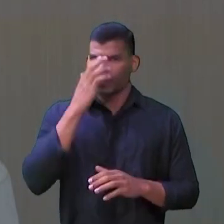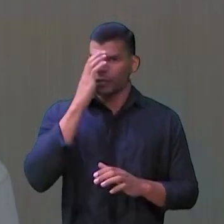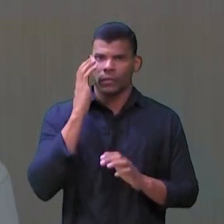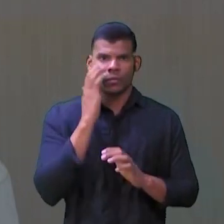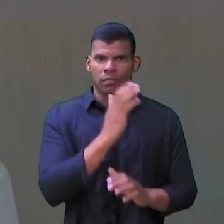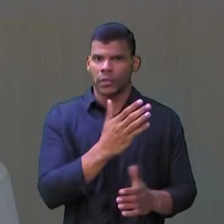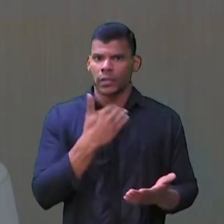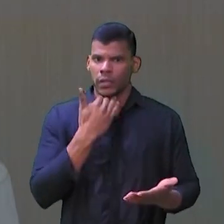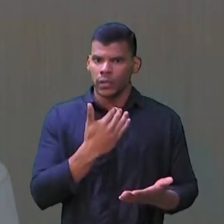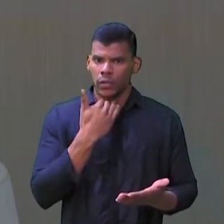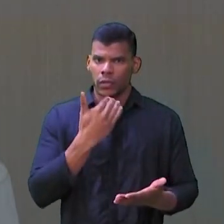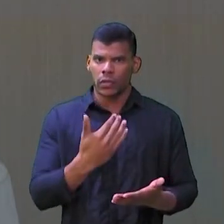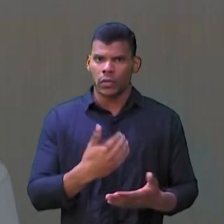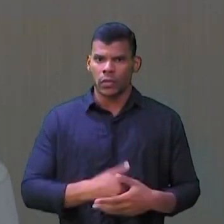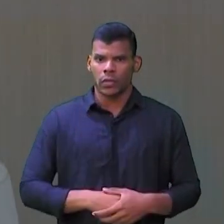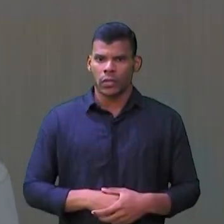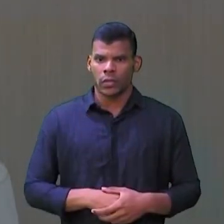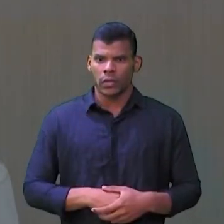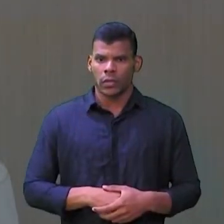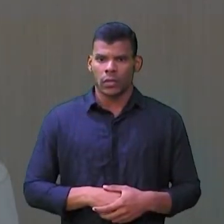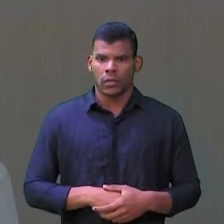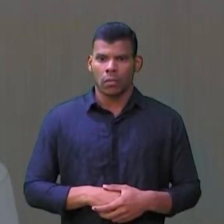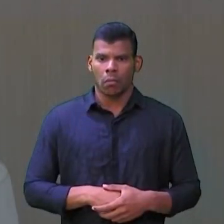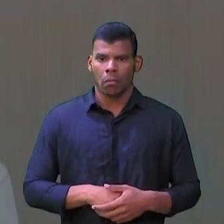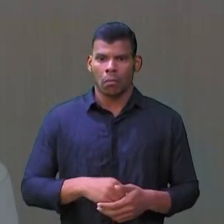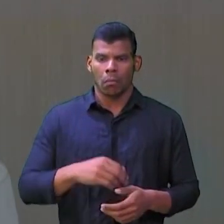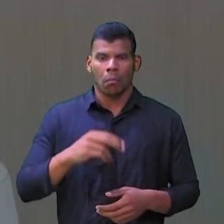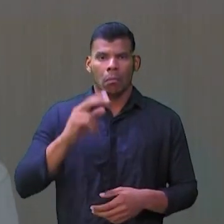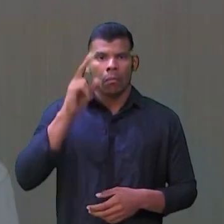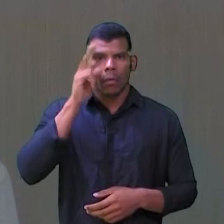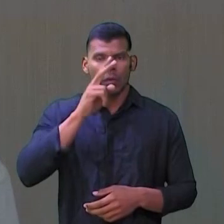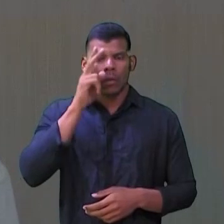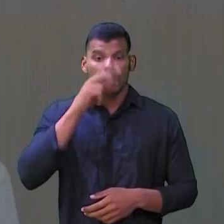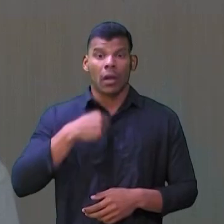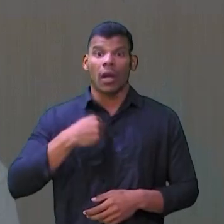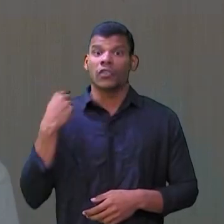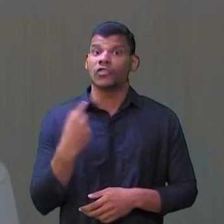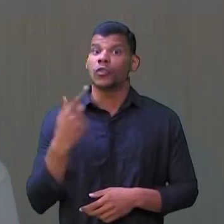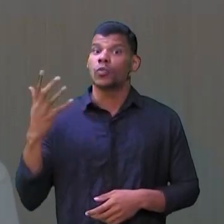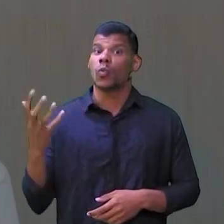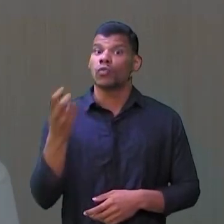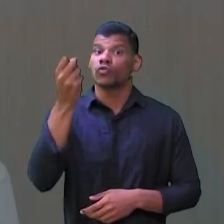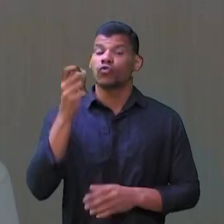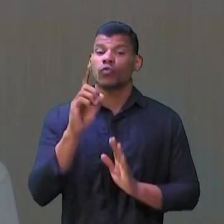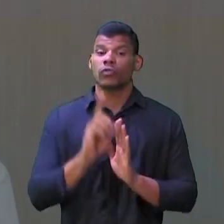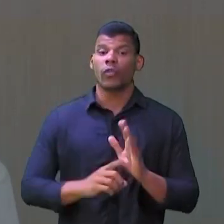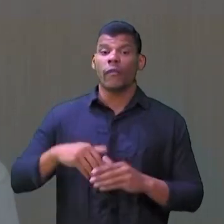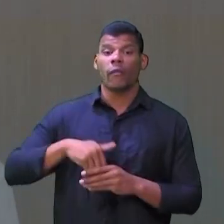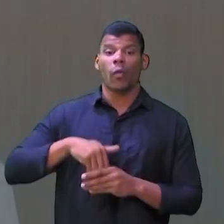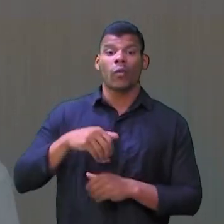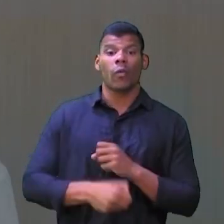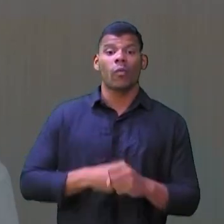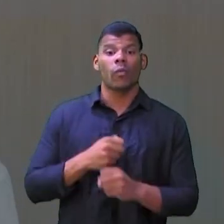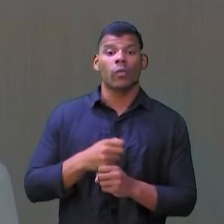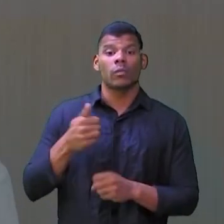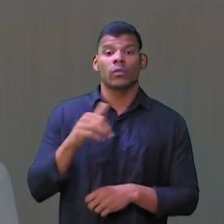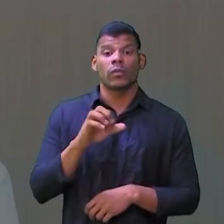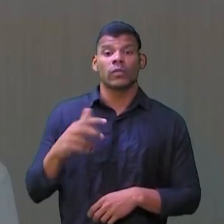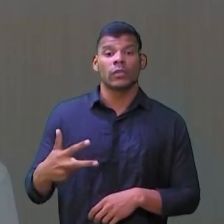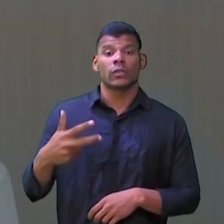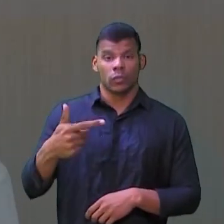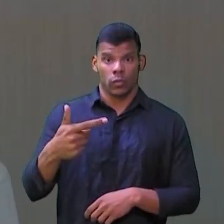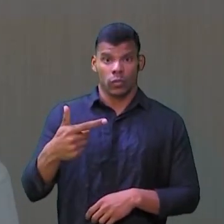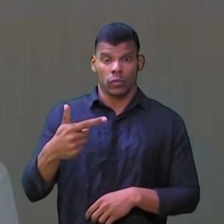desrespeito. Quero lembrar aqui que conquistamos nosso direito de votar em 1932.